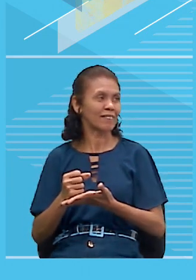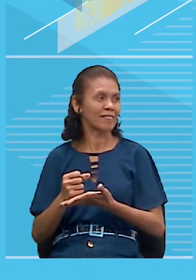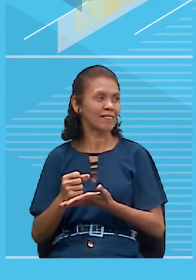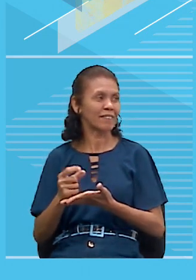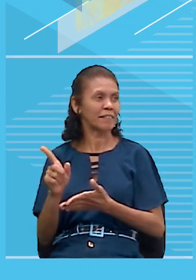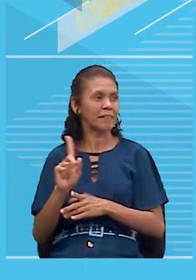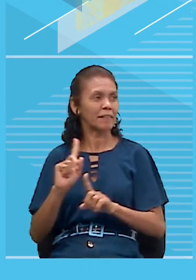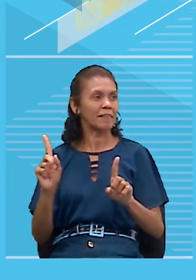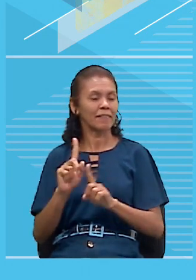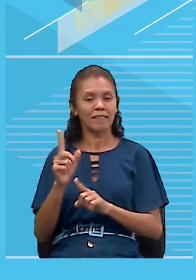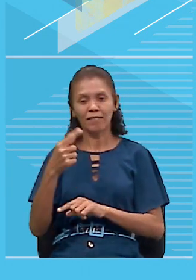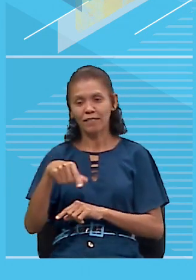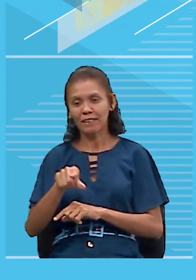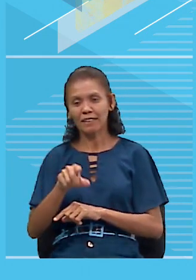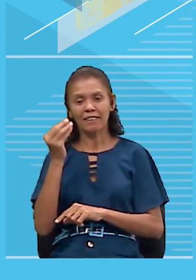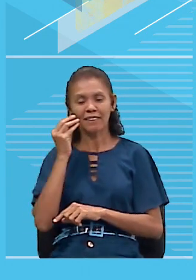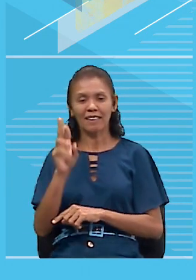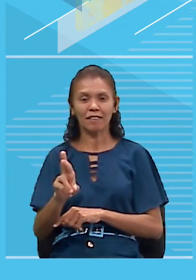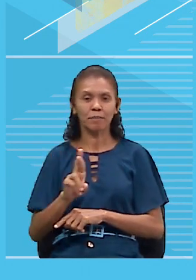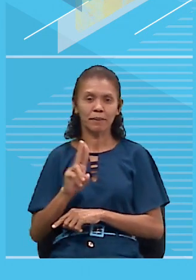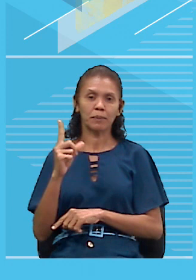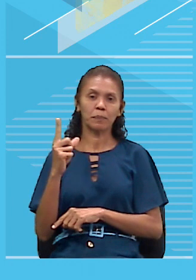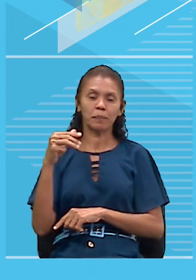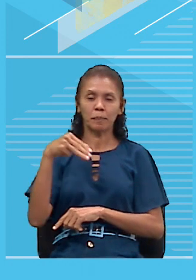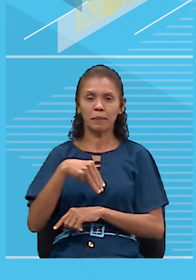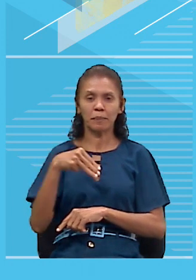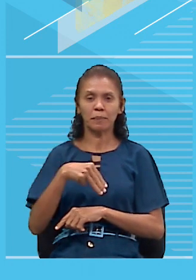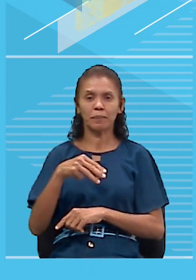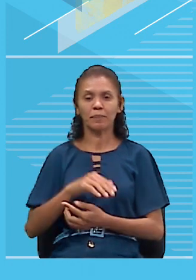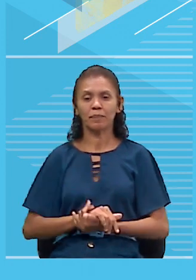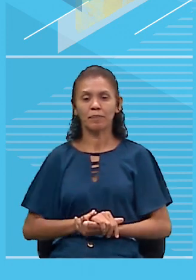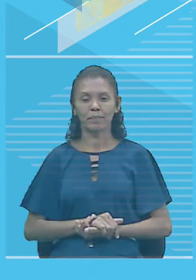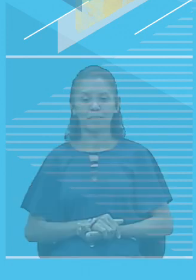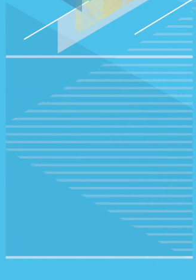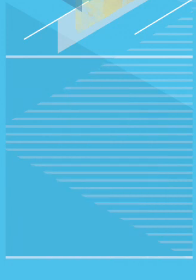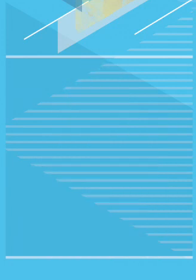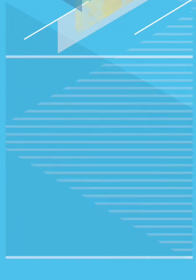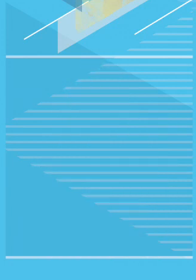né Se vira um minuto da tela vamos lá manda o gabarito